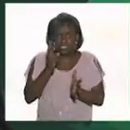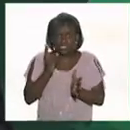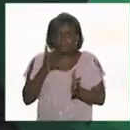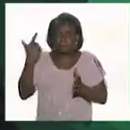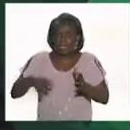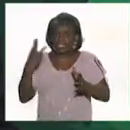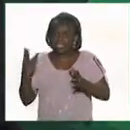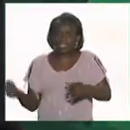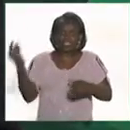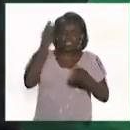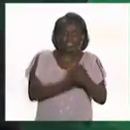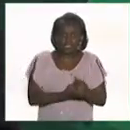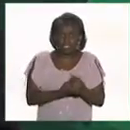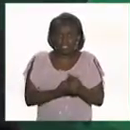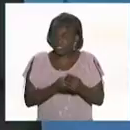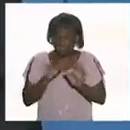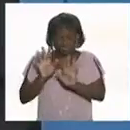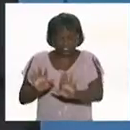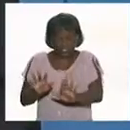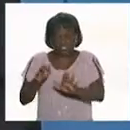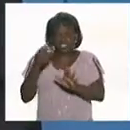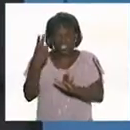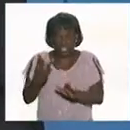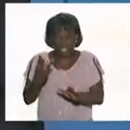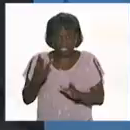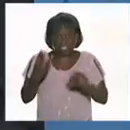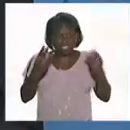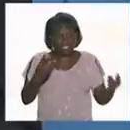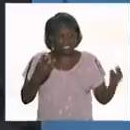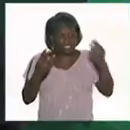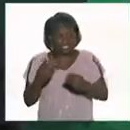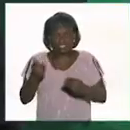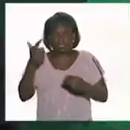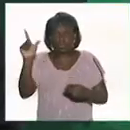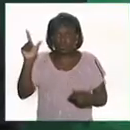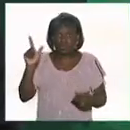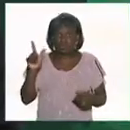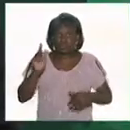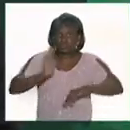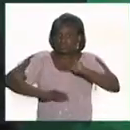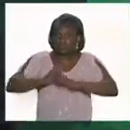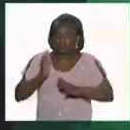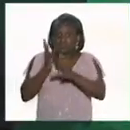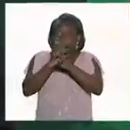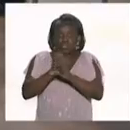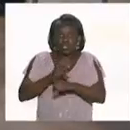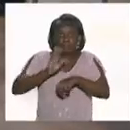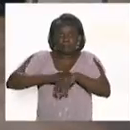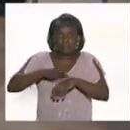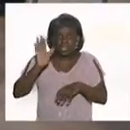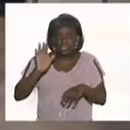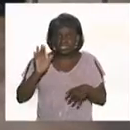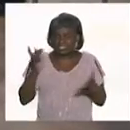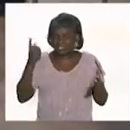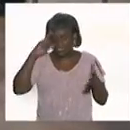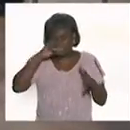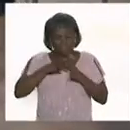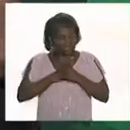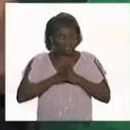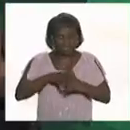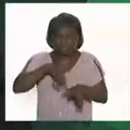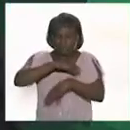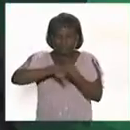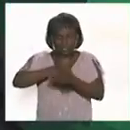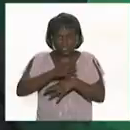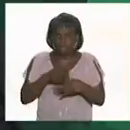Entram 3. Entram mais 3. Não, ficam 3 no caso. Né? E aí entra os times que somaram mais pontos nas 2 fases. Aí você já começa